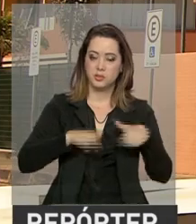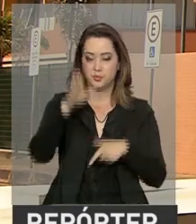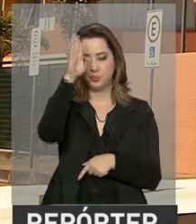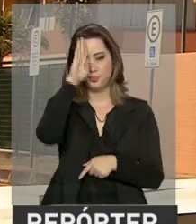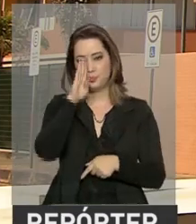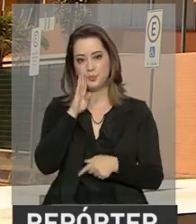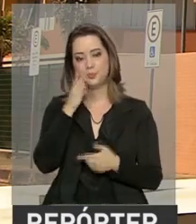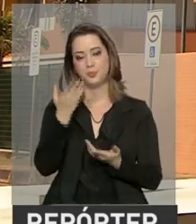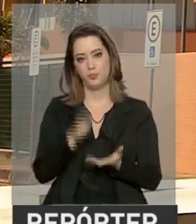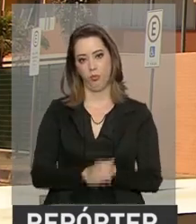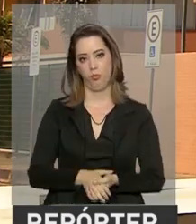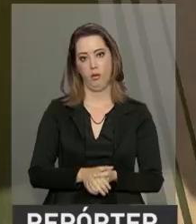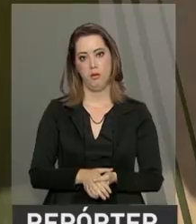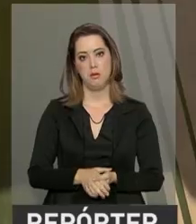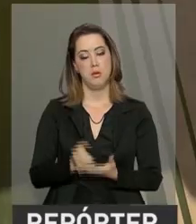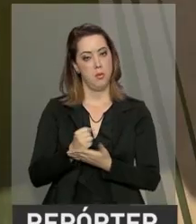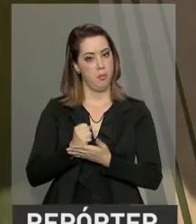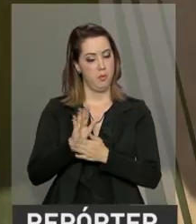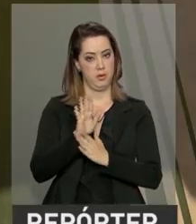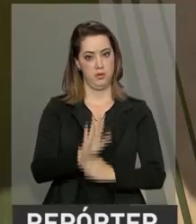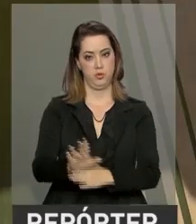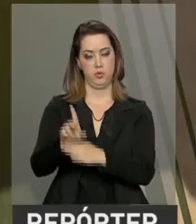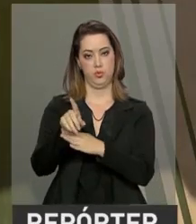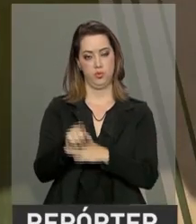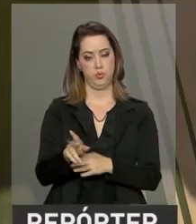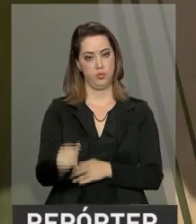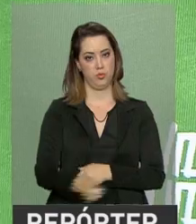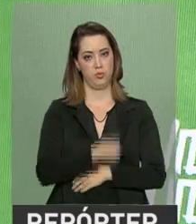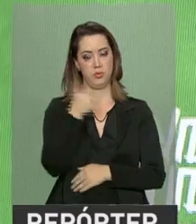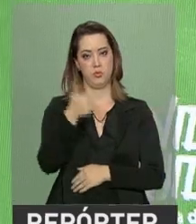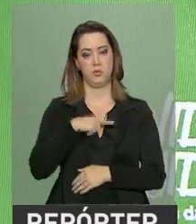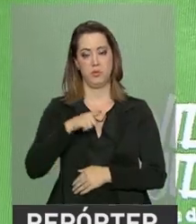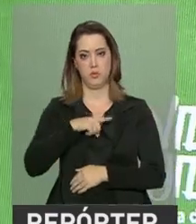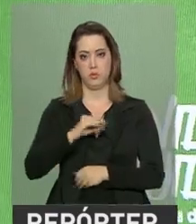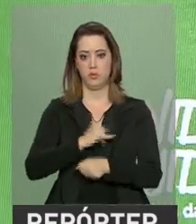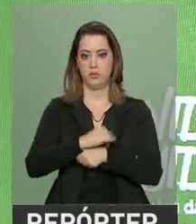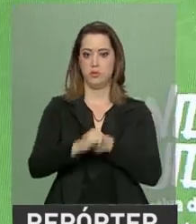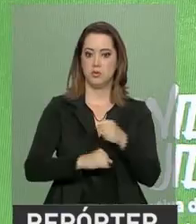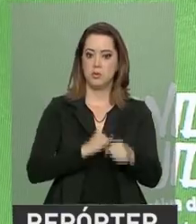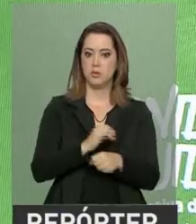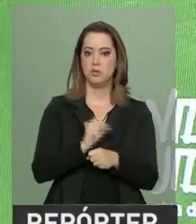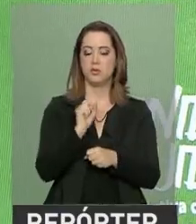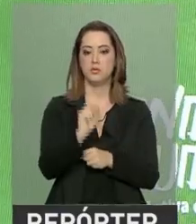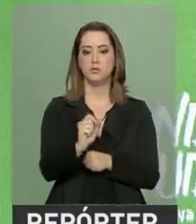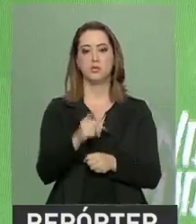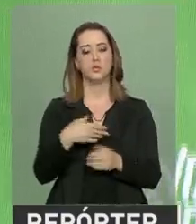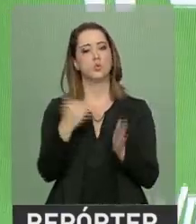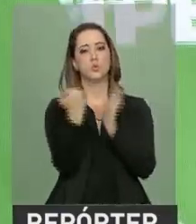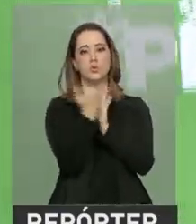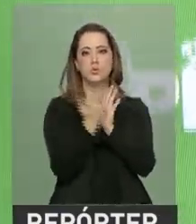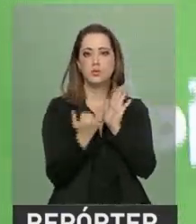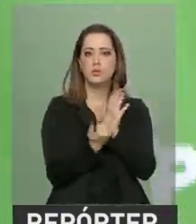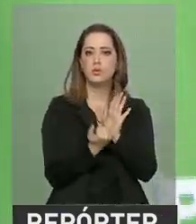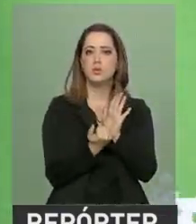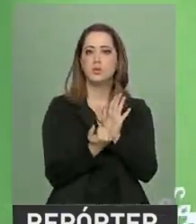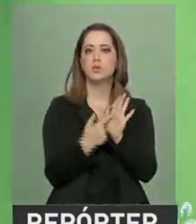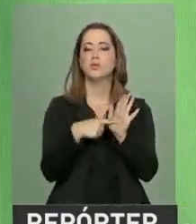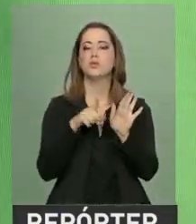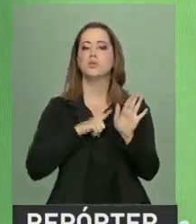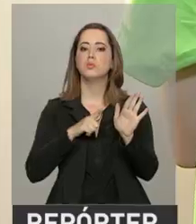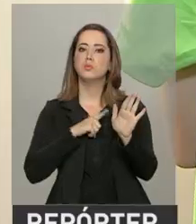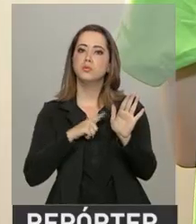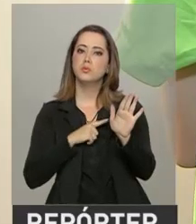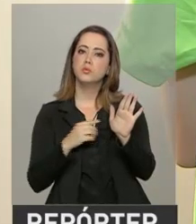atender melhor os voluntários o icmb lançou este mês um novo programa agora além de atuar em unidades de